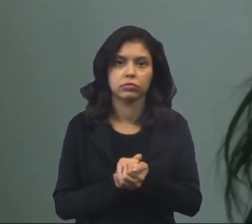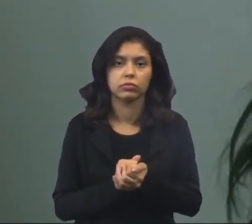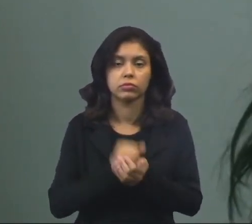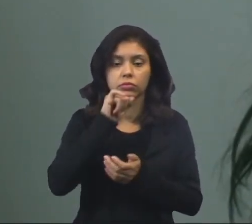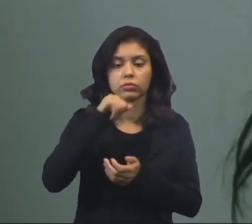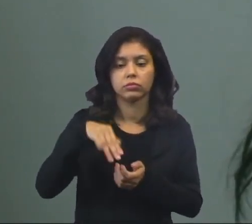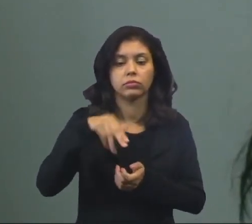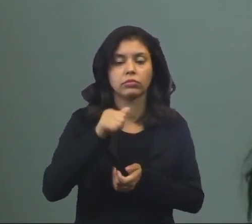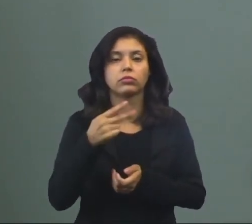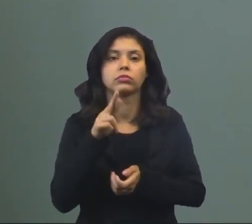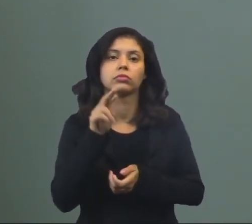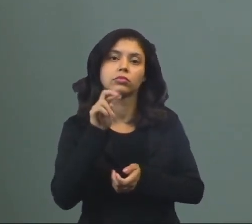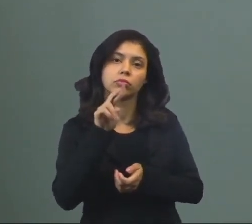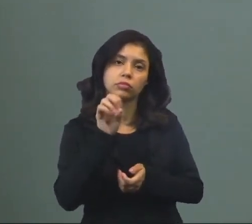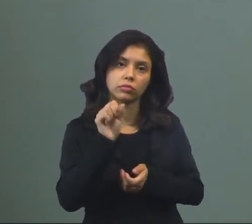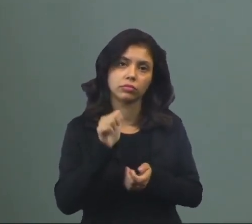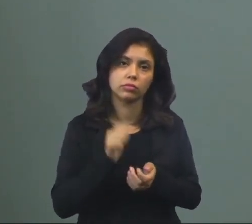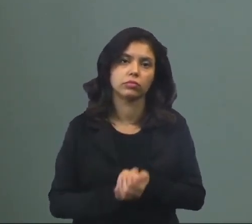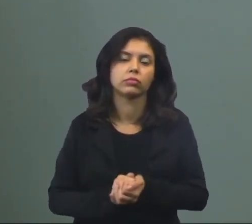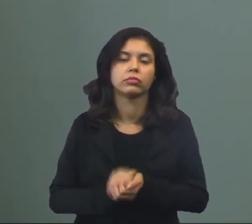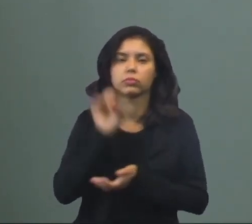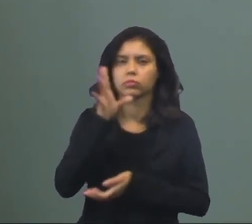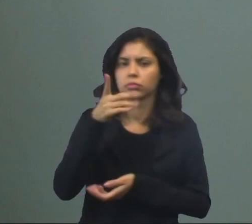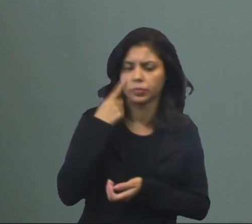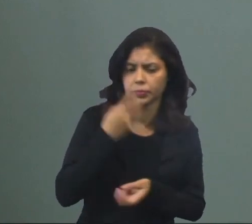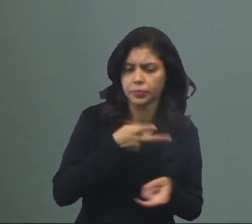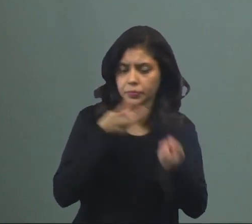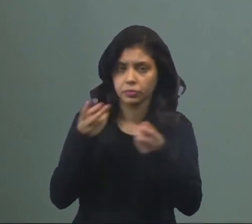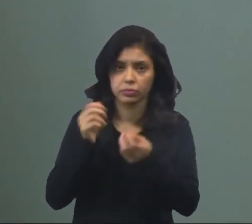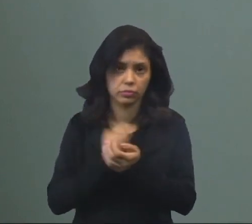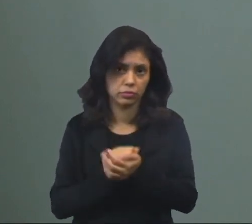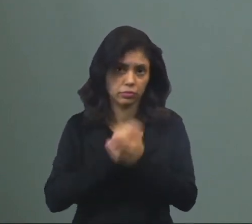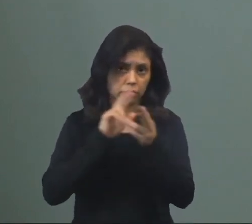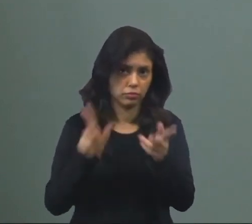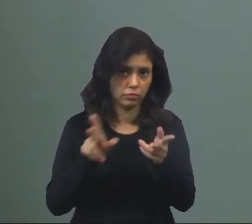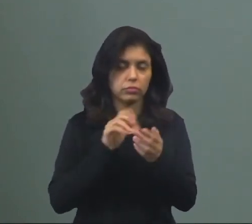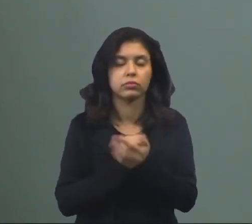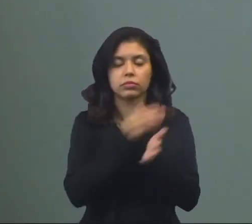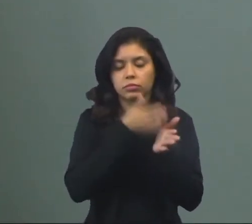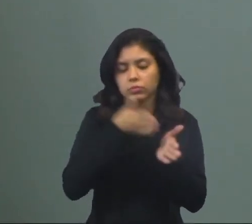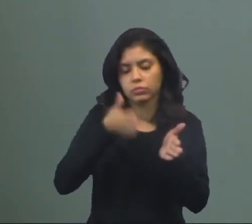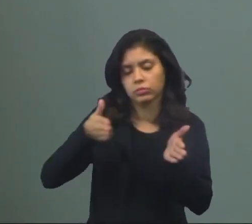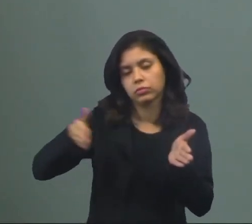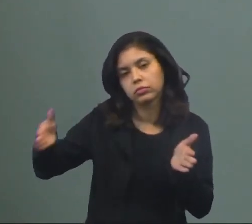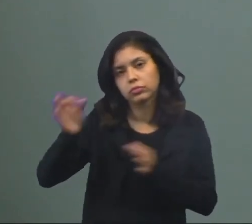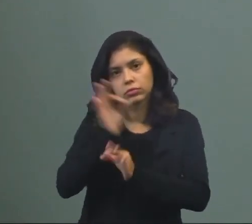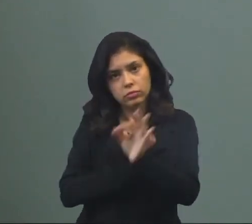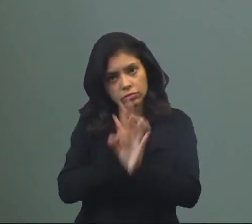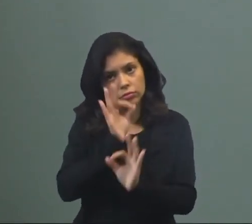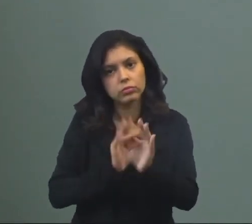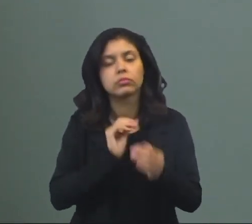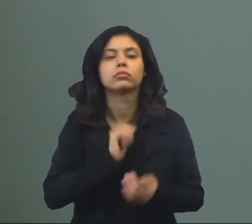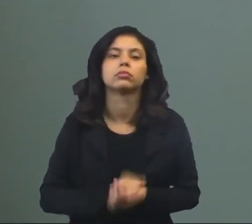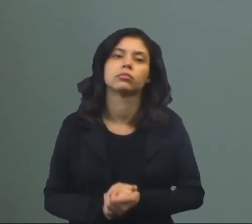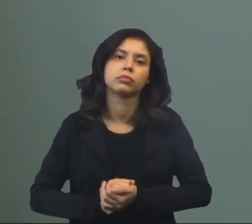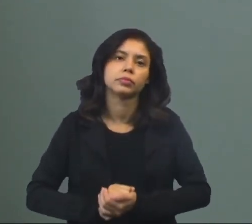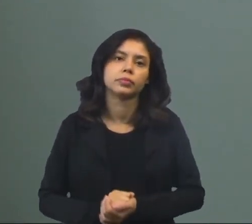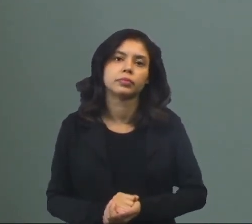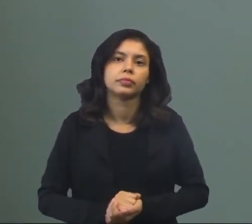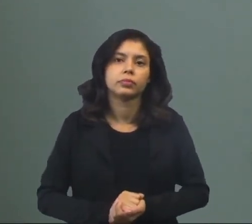ímpares, ok? Então, é só observar a regularidade, como eles estão sendo organizados, no caso aqui,